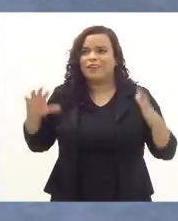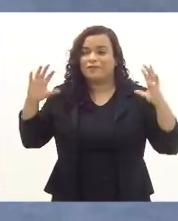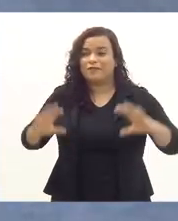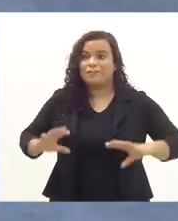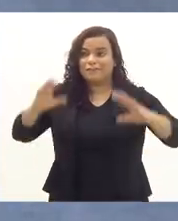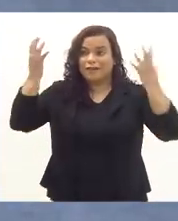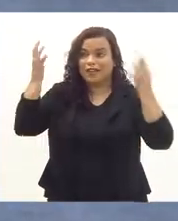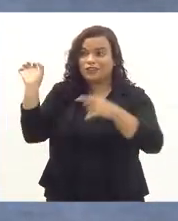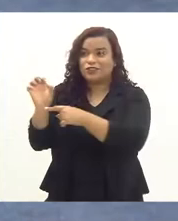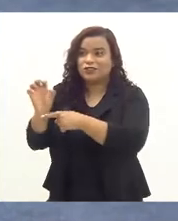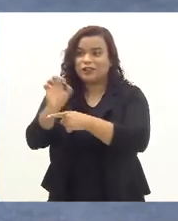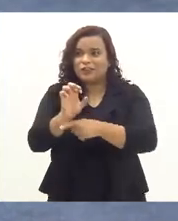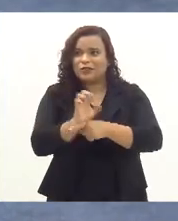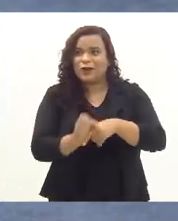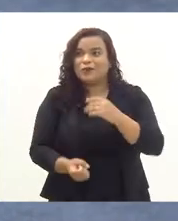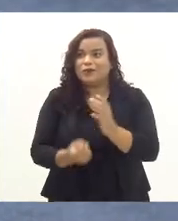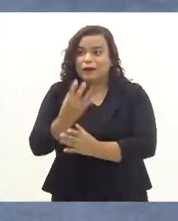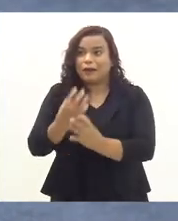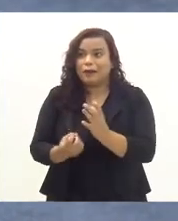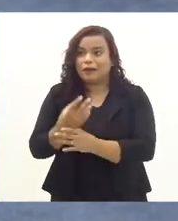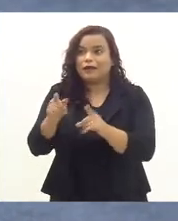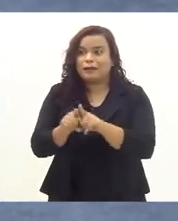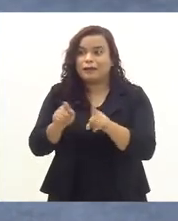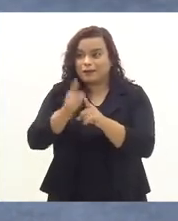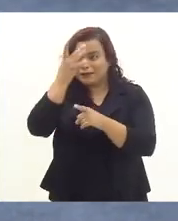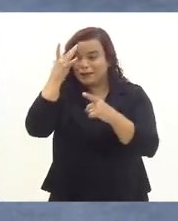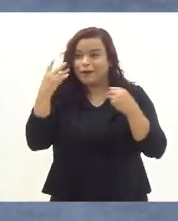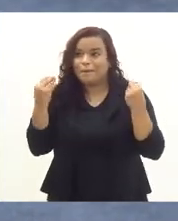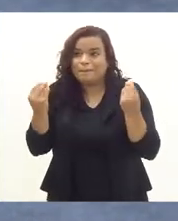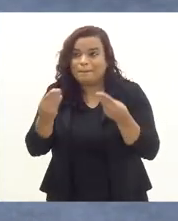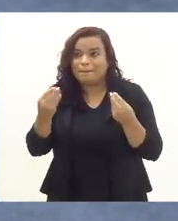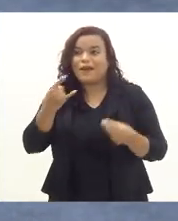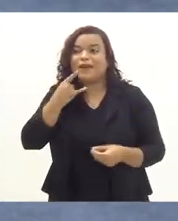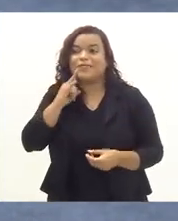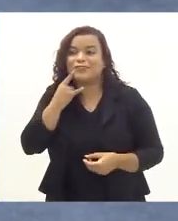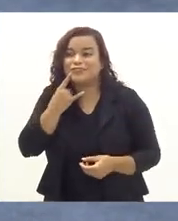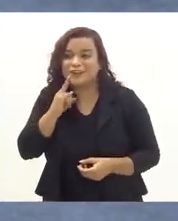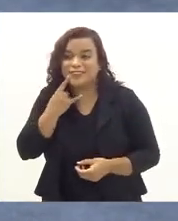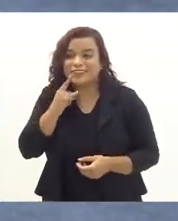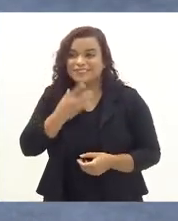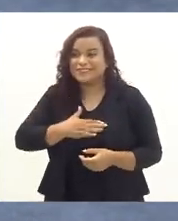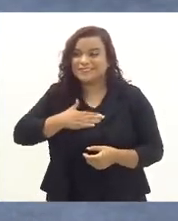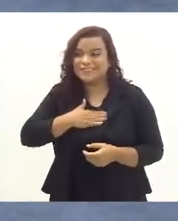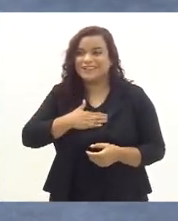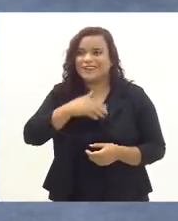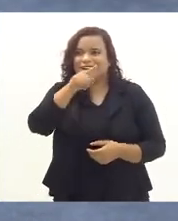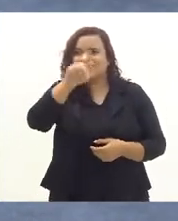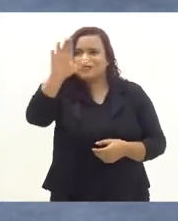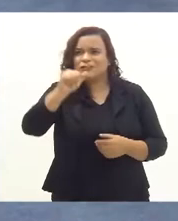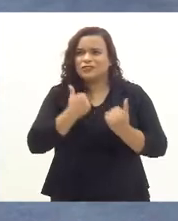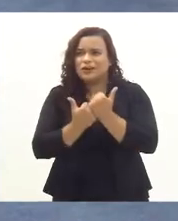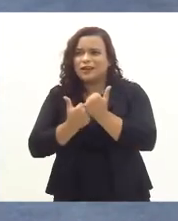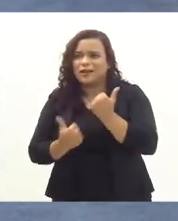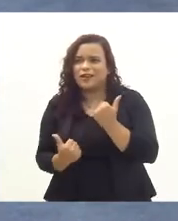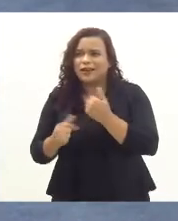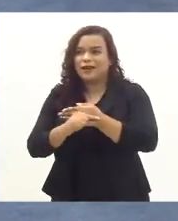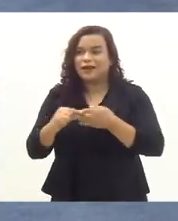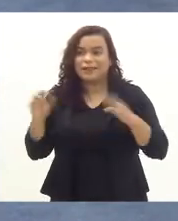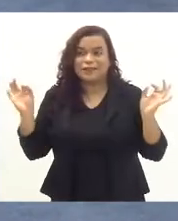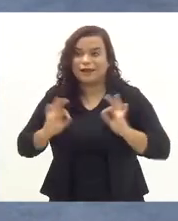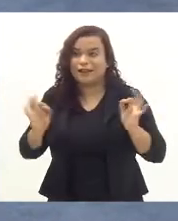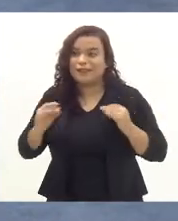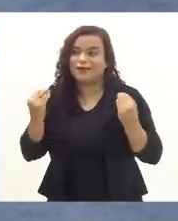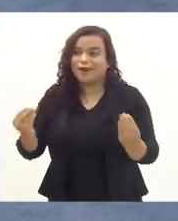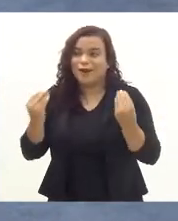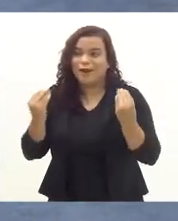produtores e apreciadores da cachaça e não lhe chamou para consultoria em lá vamos voltar